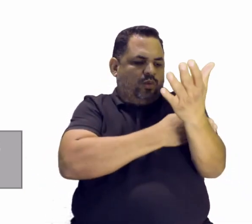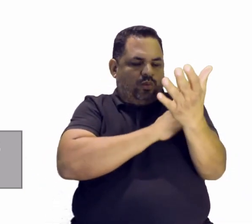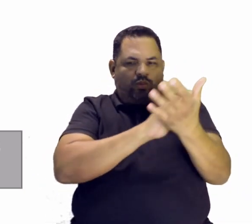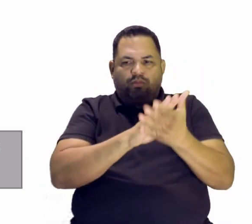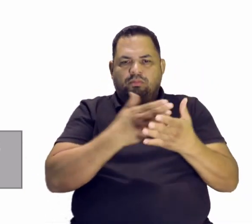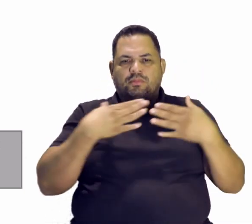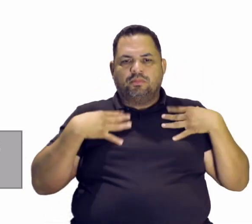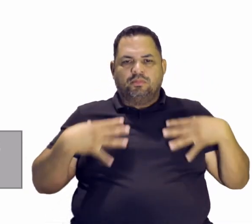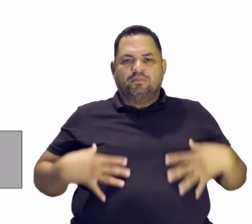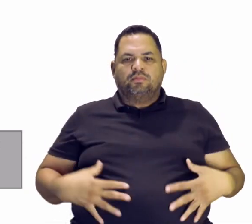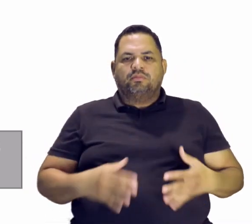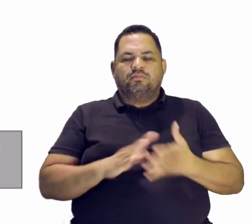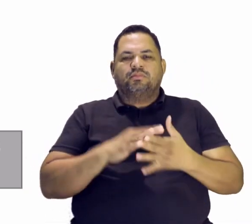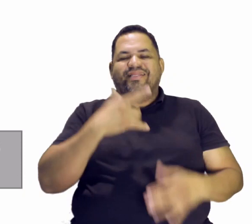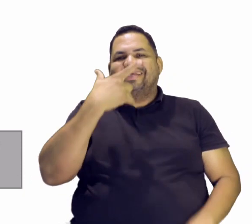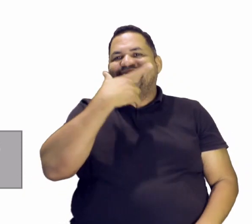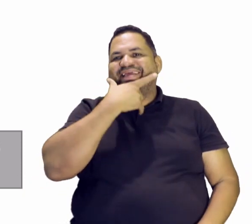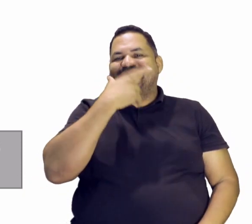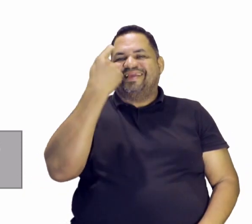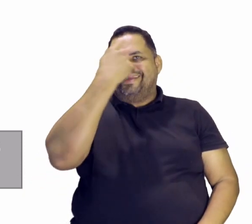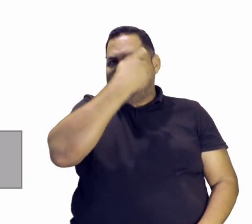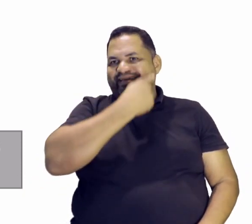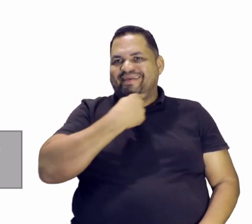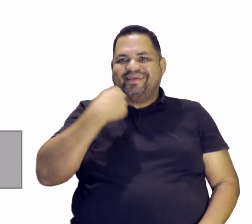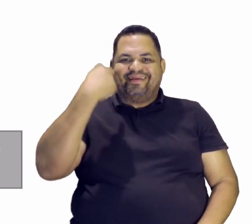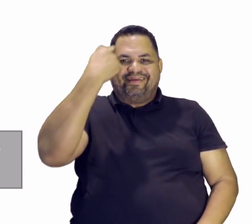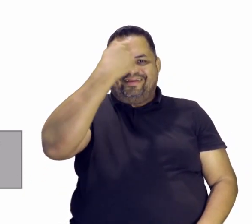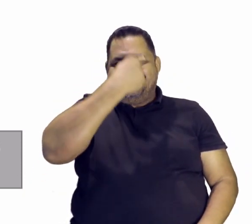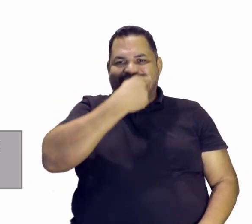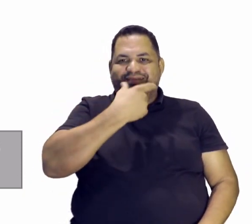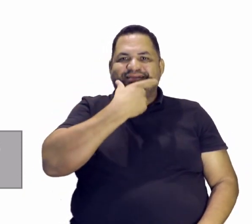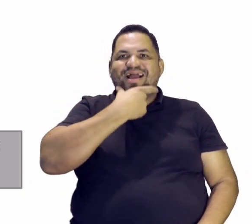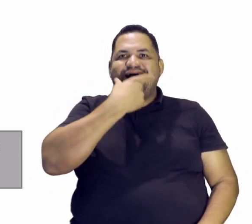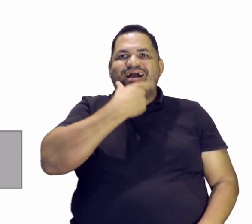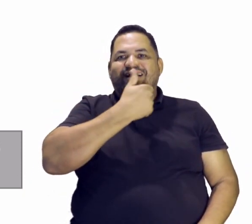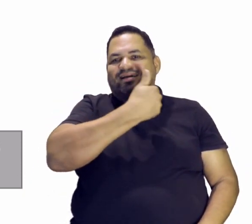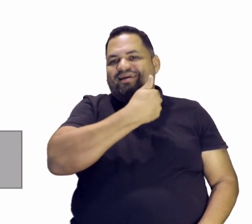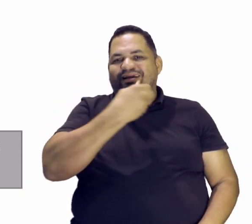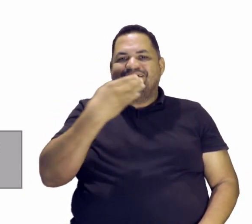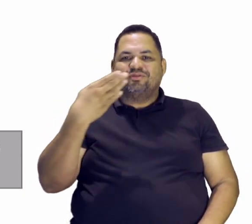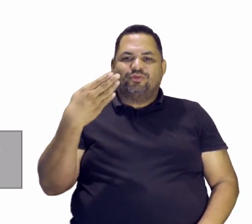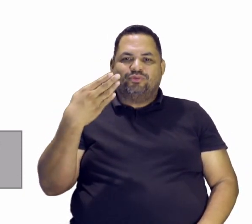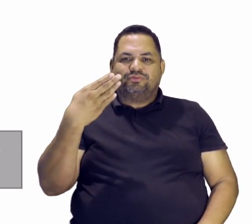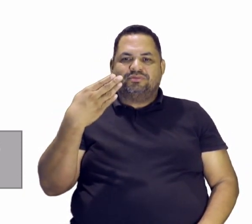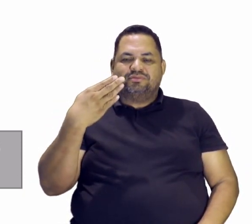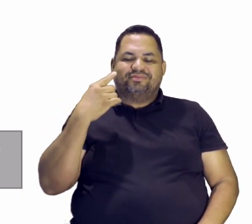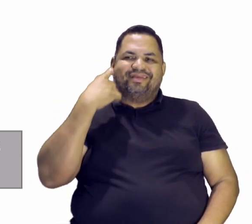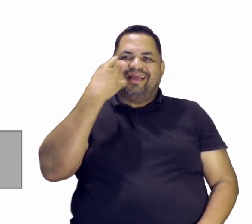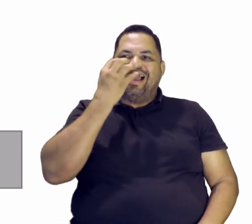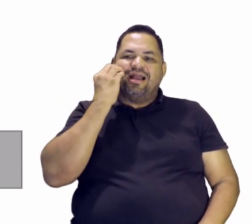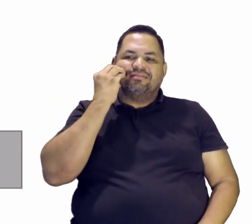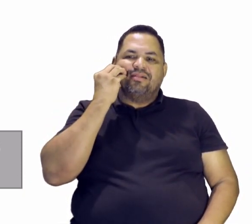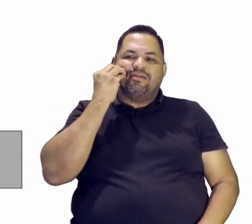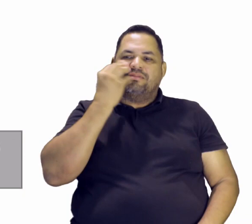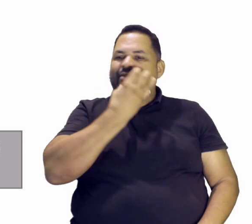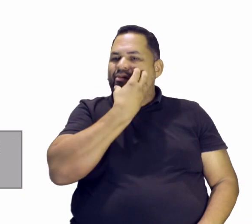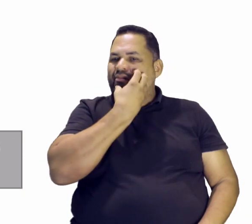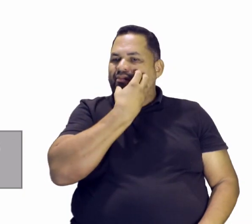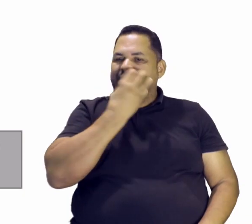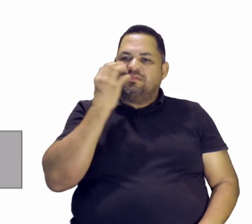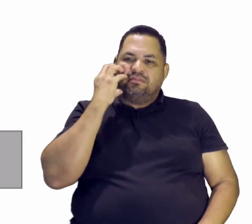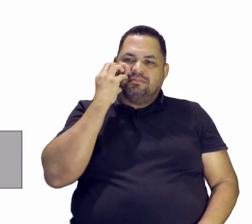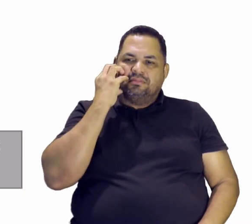poder sorrir, a gente movimenta mais de 14 músculos. E aí eu vou até te compartilhar aqui uma coisa